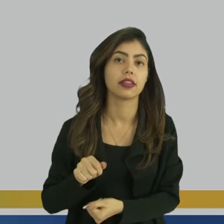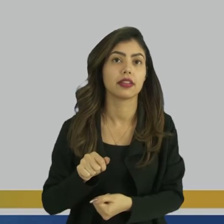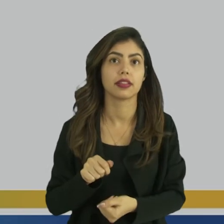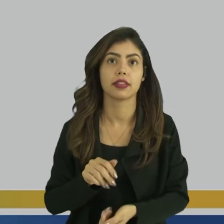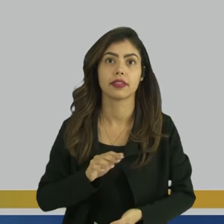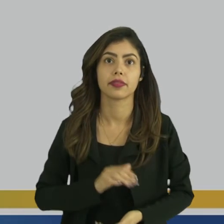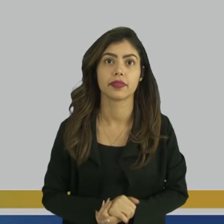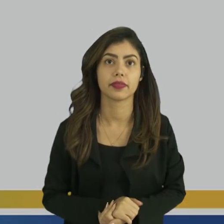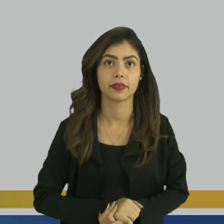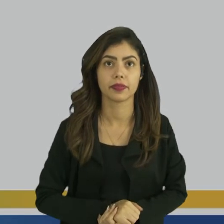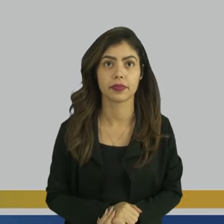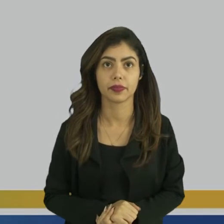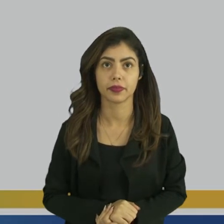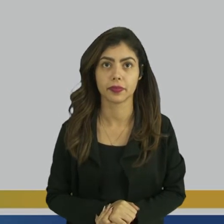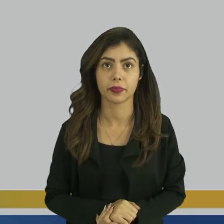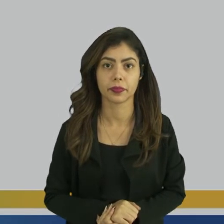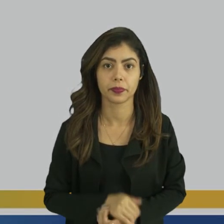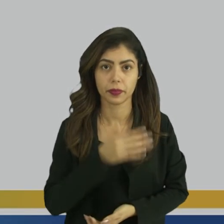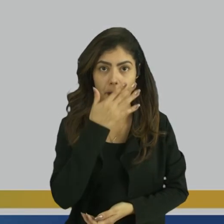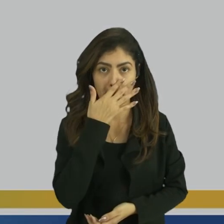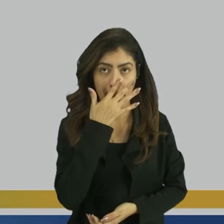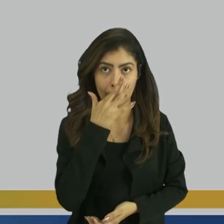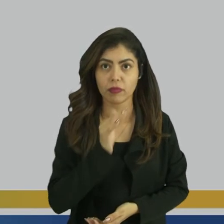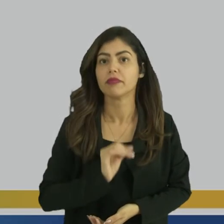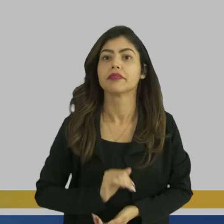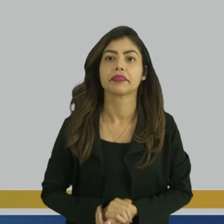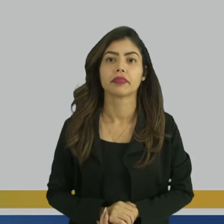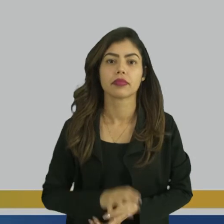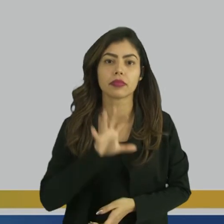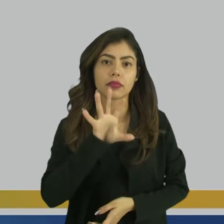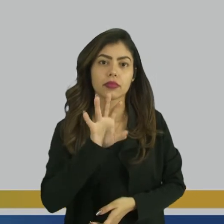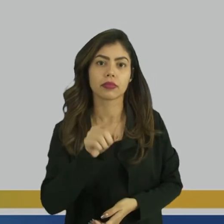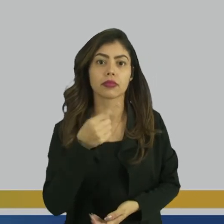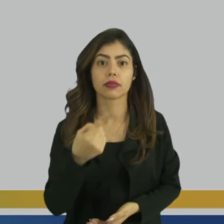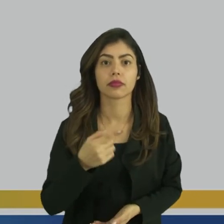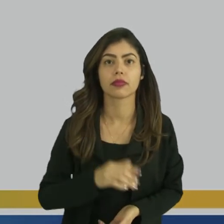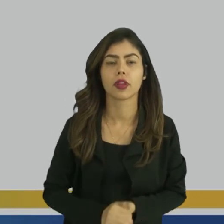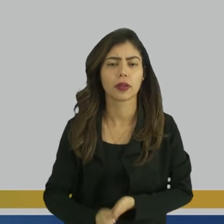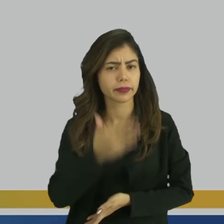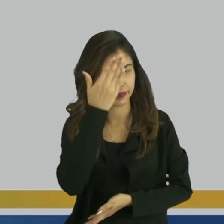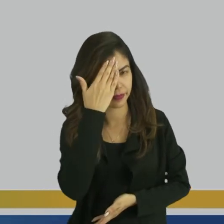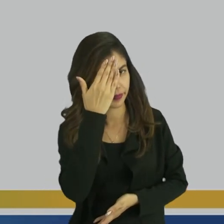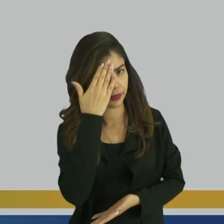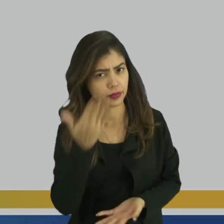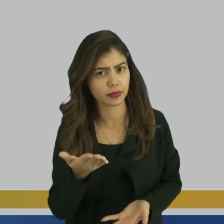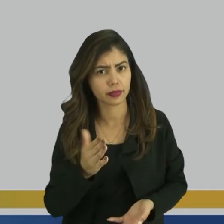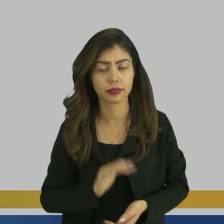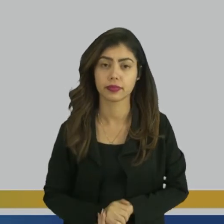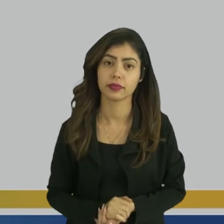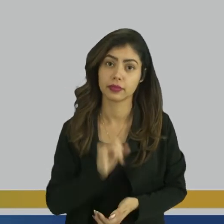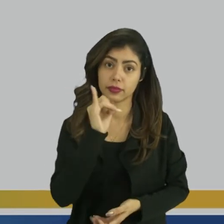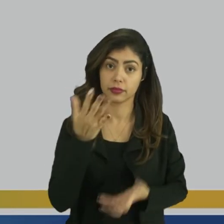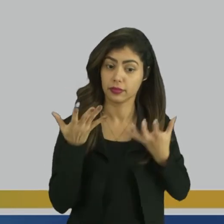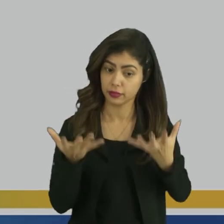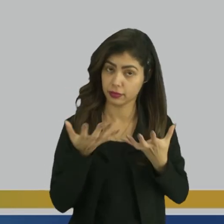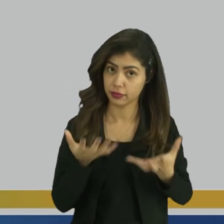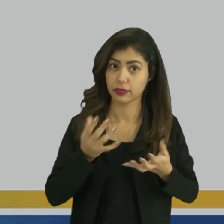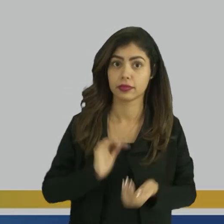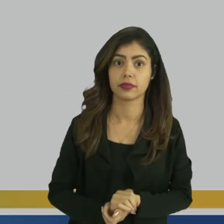nosso planeta Terra. É isso aí. Vocês entenderam? Então, se vocês